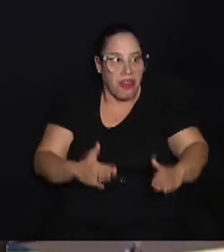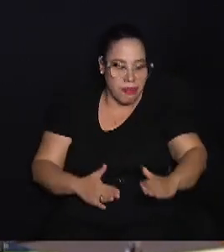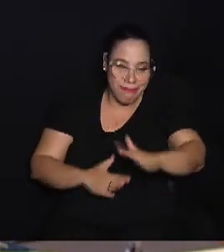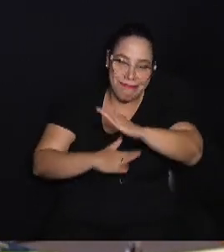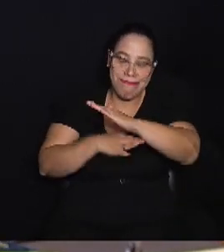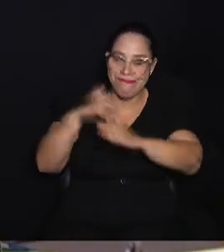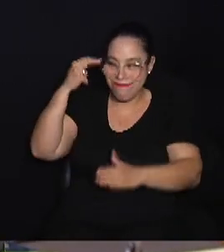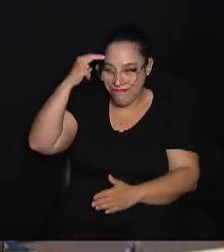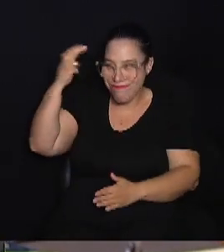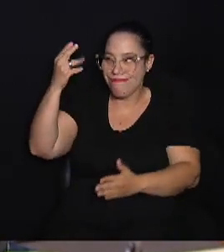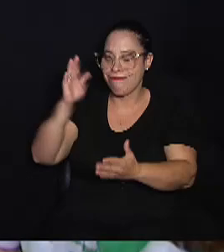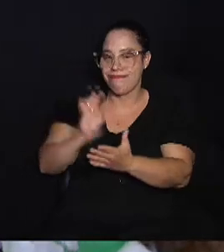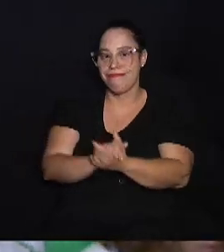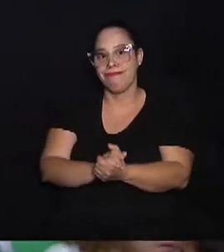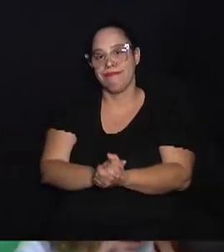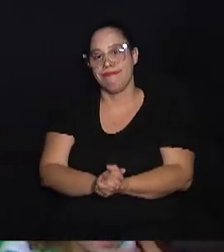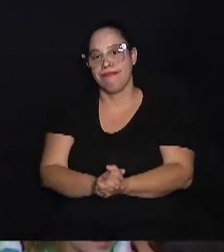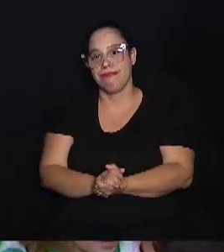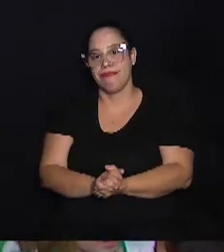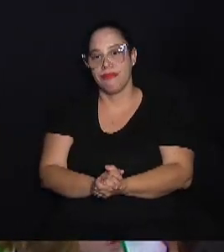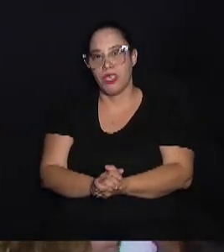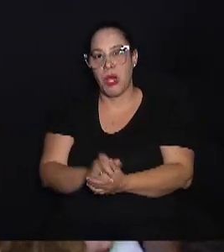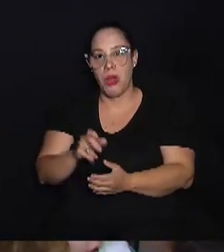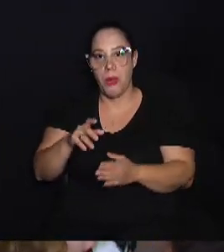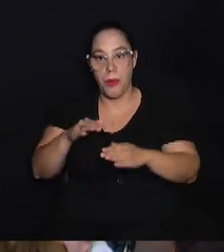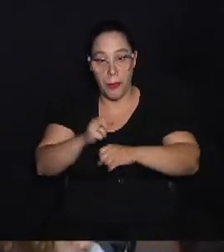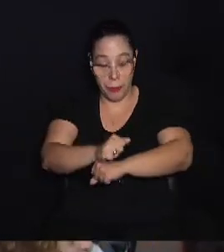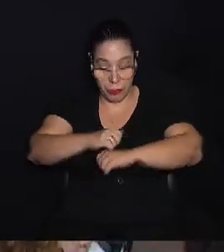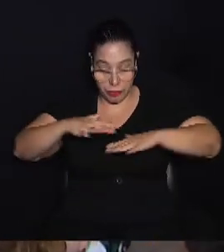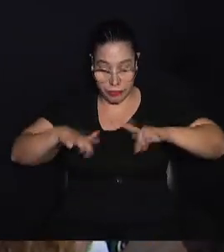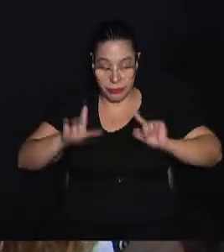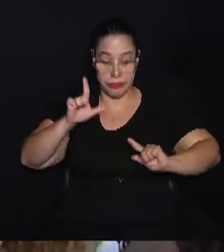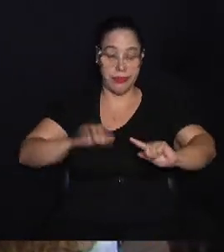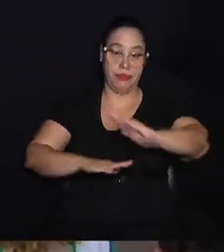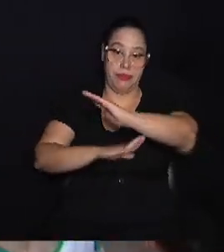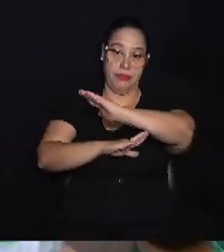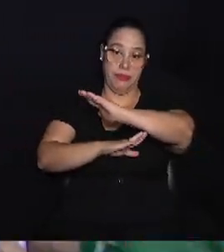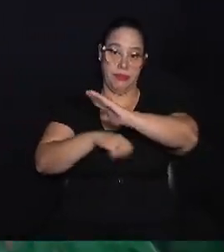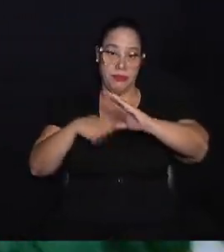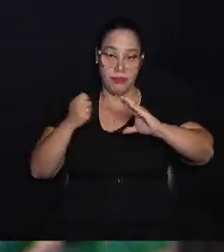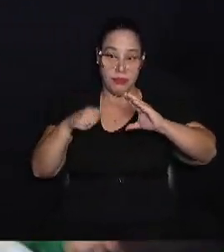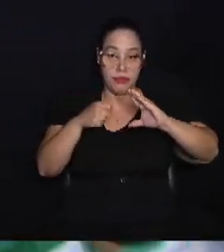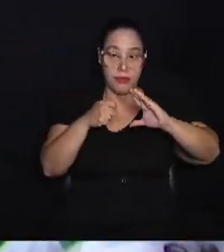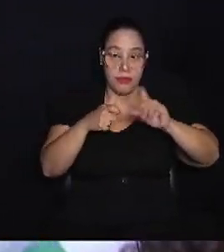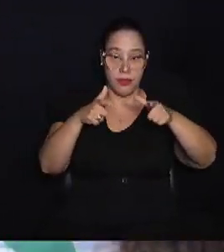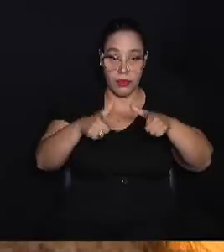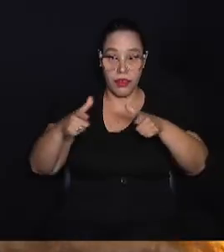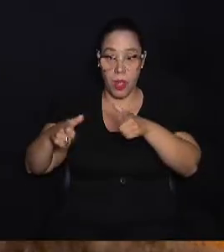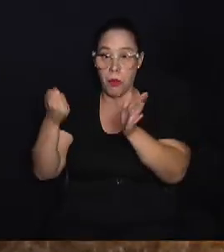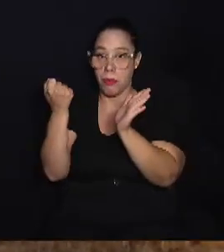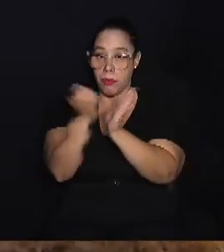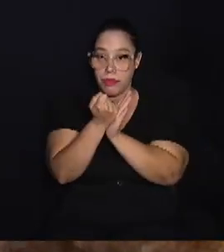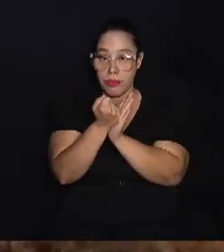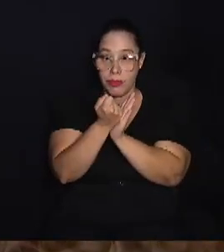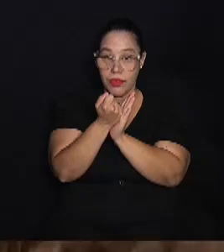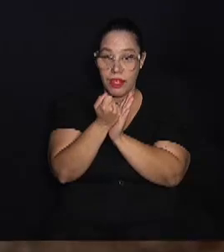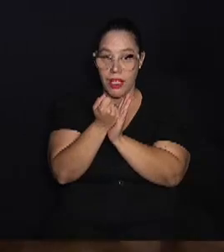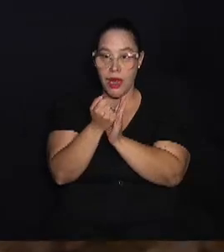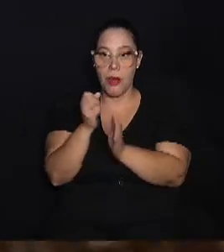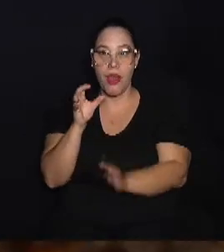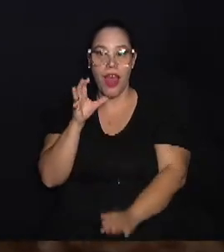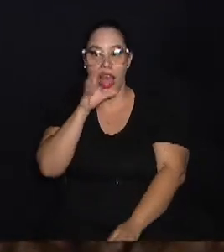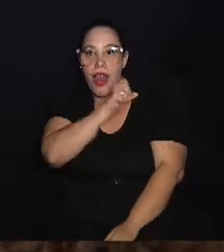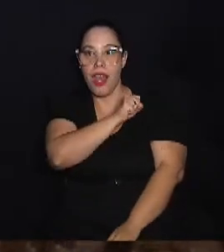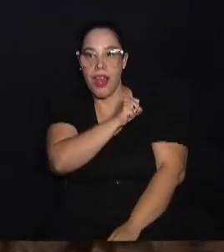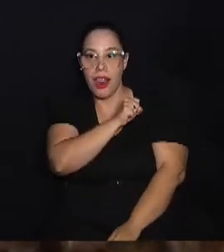ideia, mesmo com a educação infantil. O plenário e o estúdio da TV Câmara Campinas são sempre paradas obrigatórias. Teve até uma aula rápida